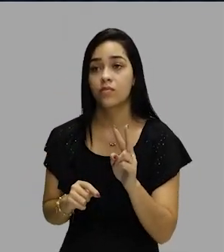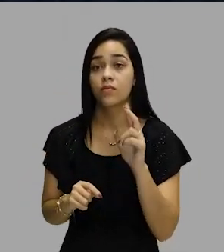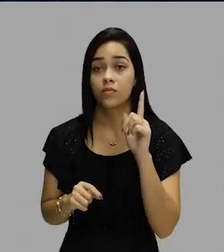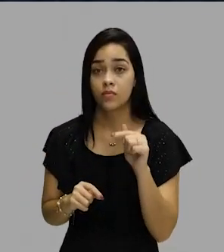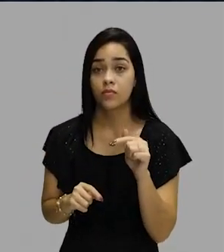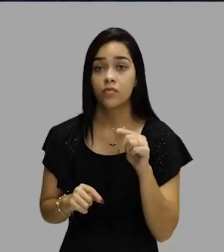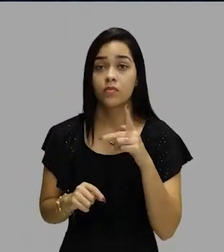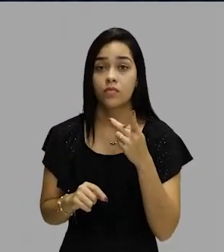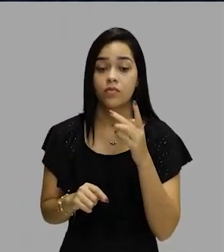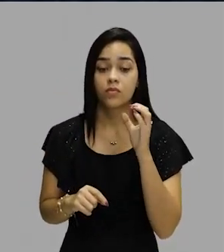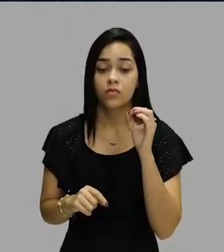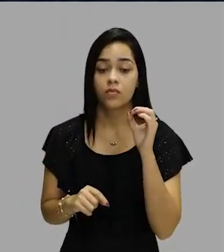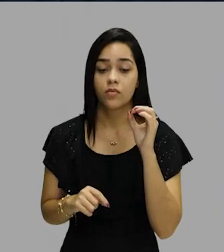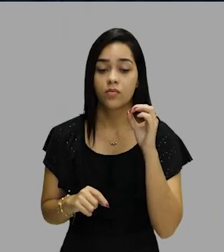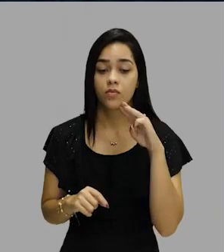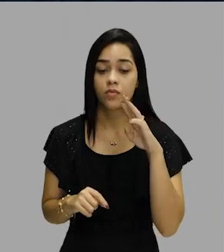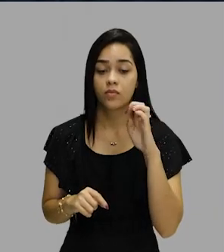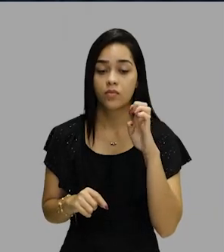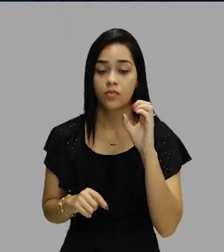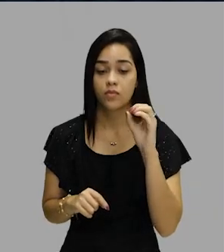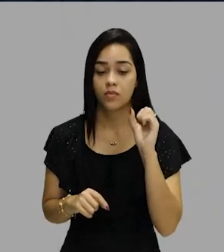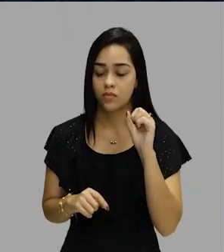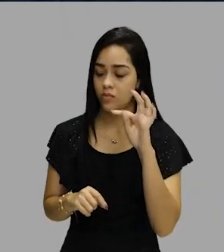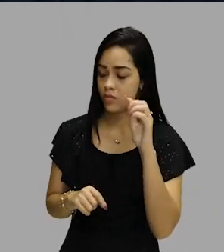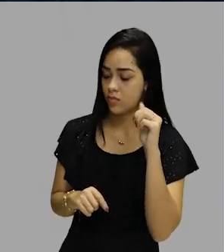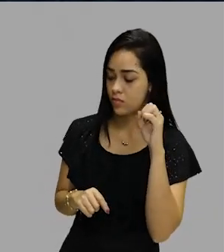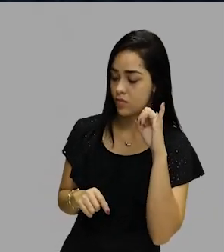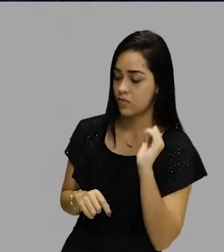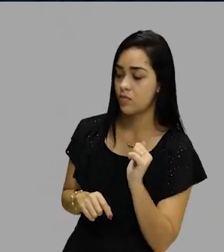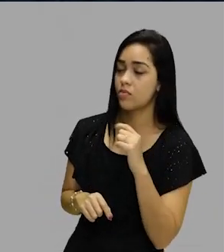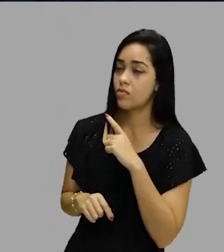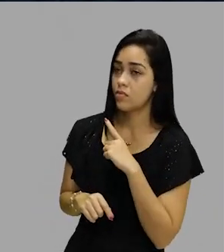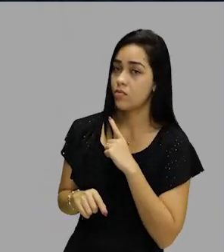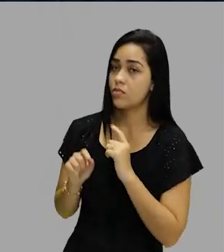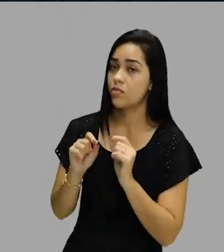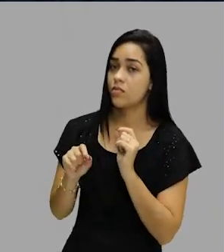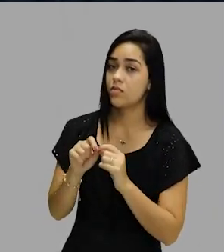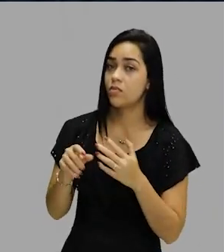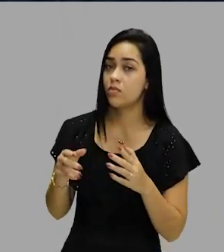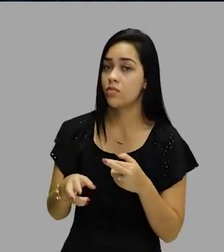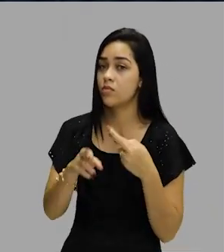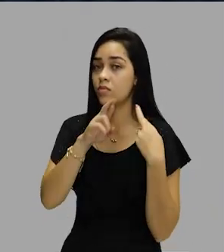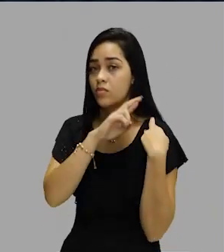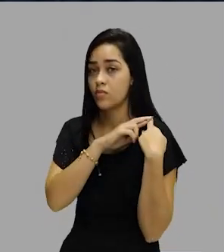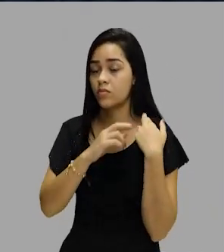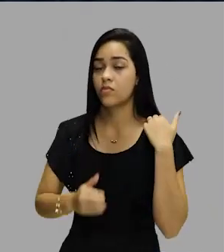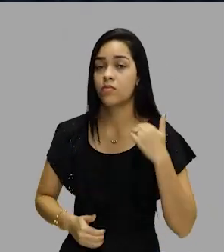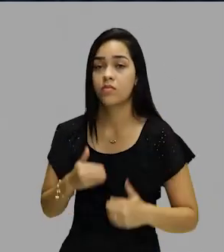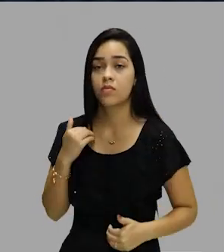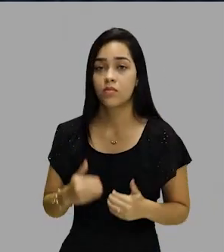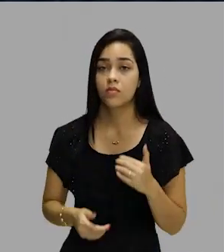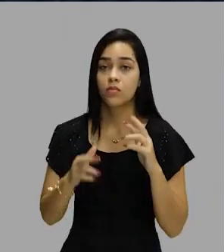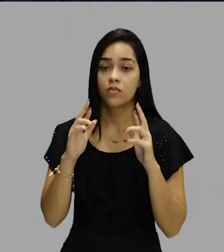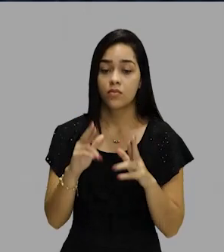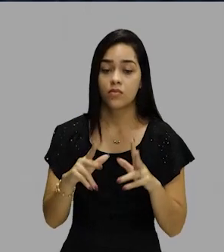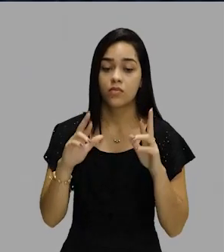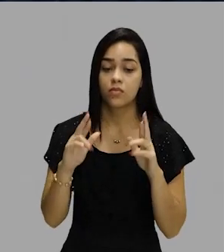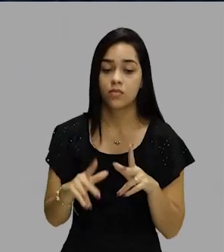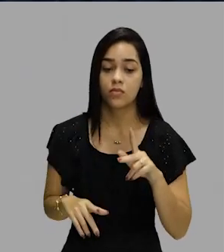é homeostasia, é manter constante determinadas funções do organismo, que é diferente